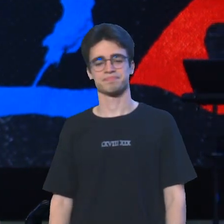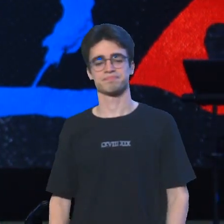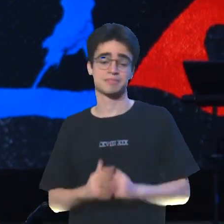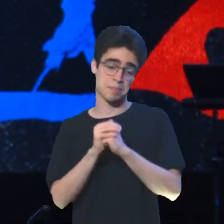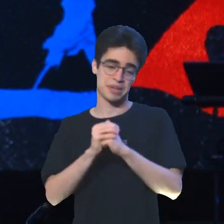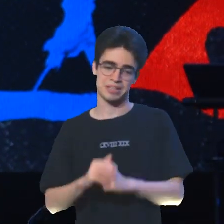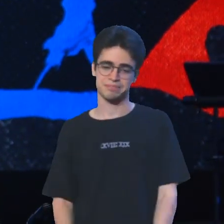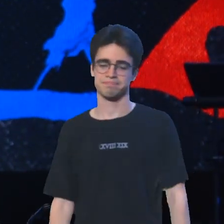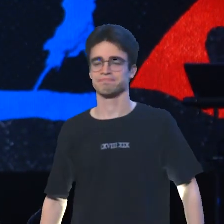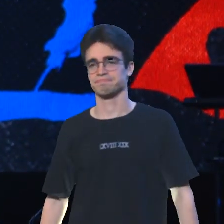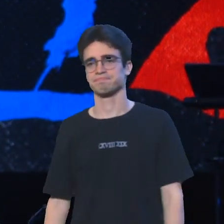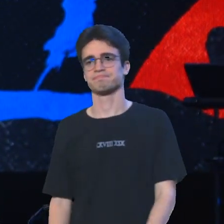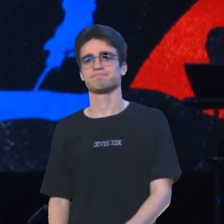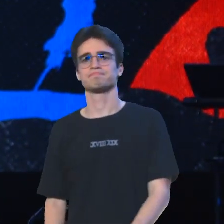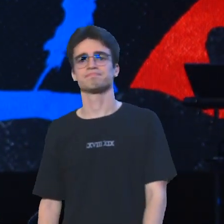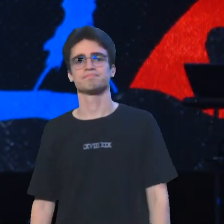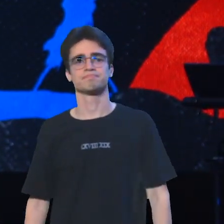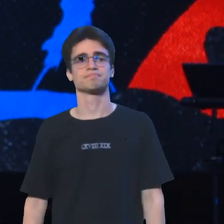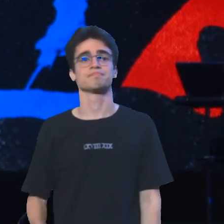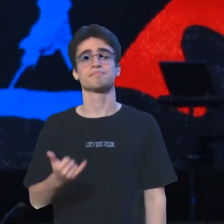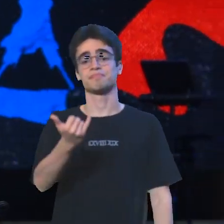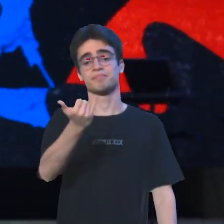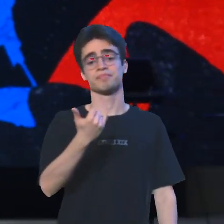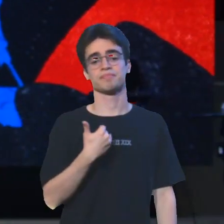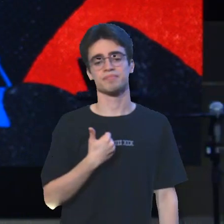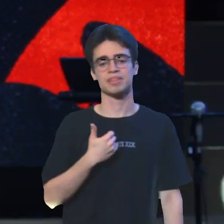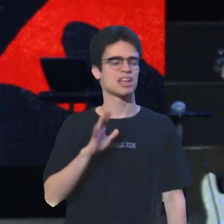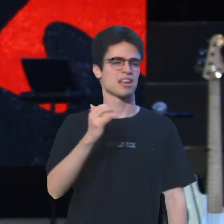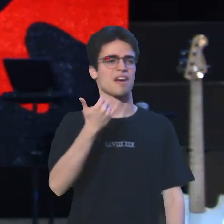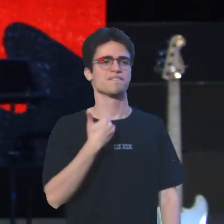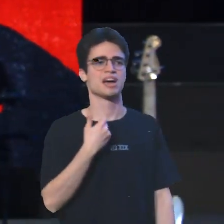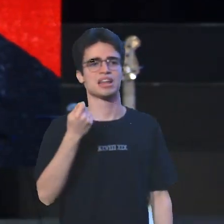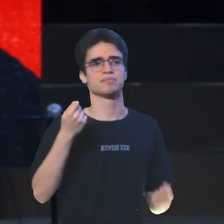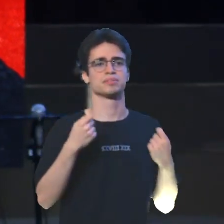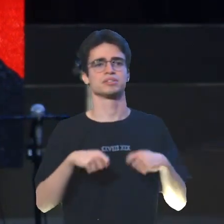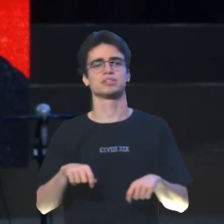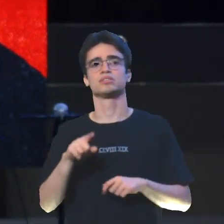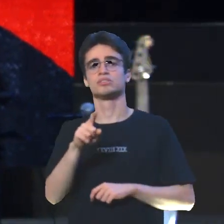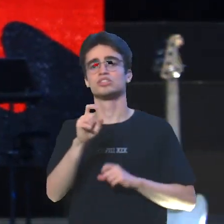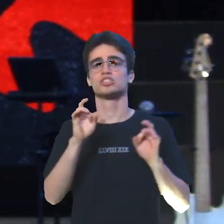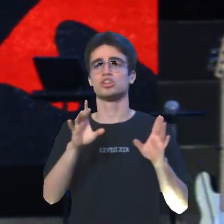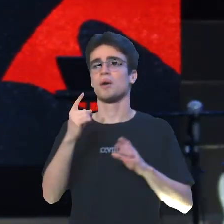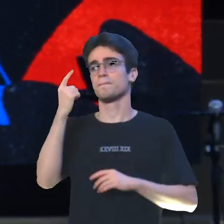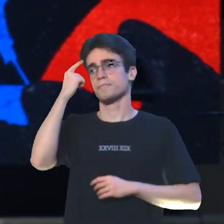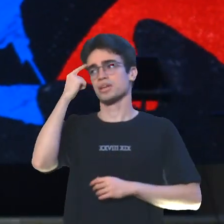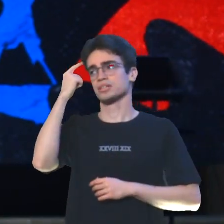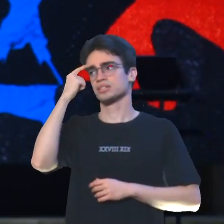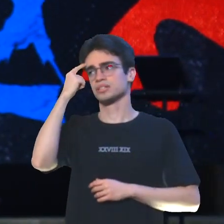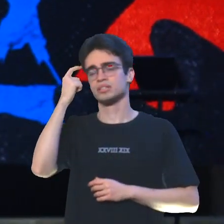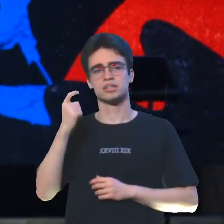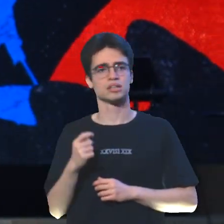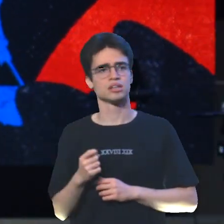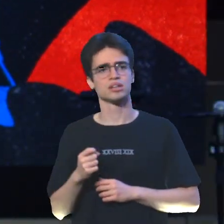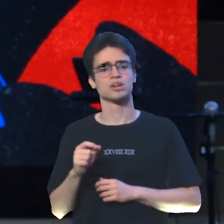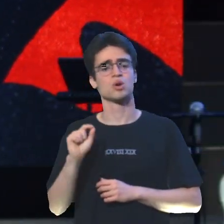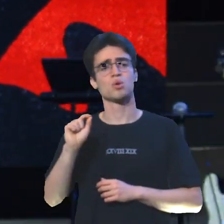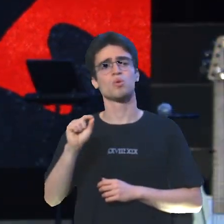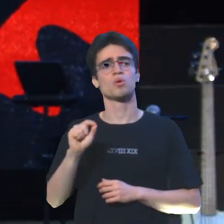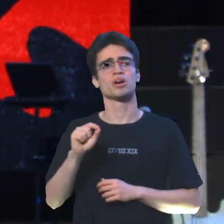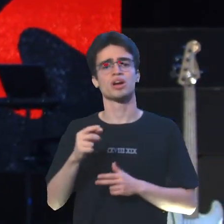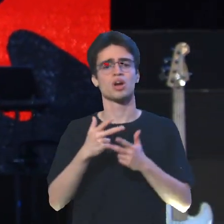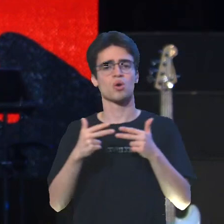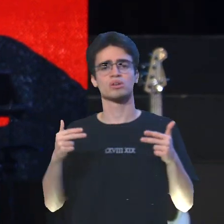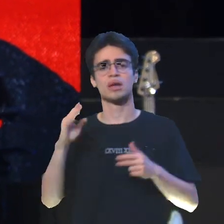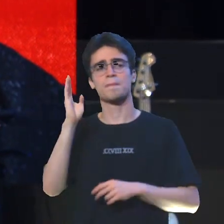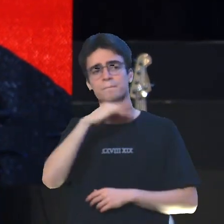Amém. Fala para mim, ou melhor, não fala, tá? Pensa. Quais são os mares que você tem